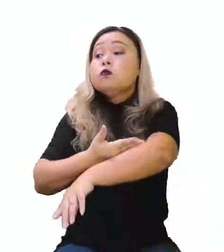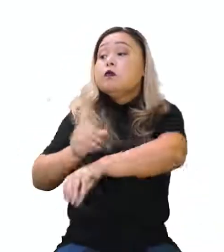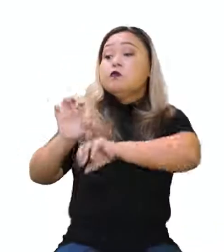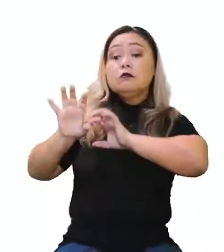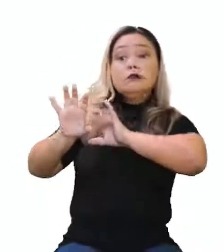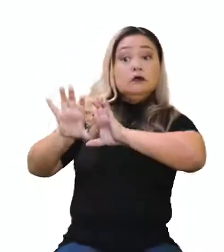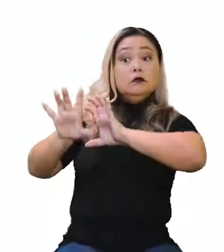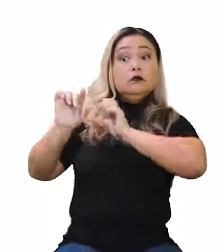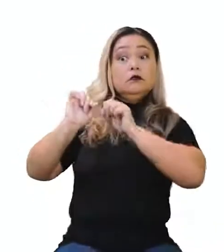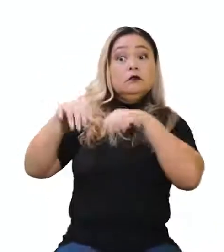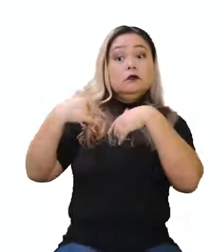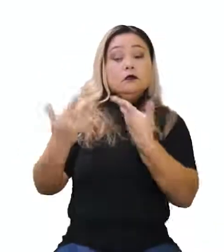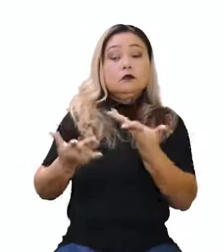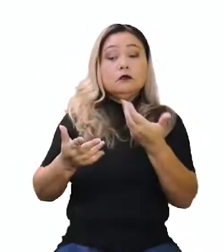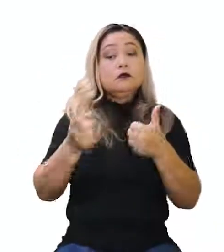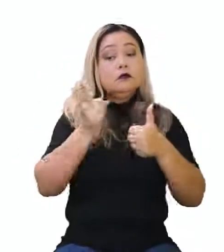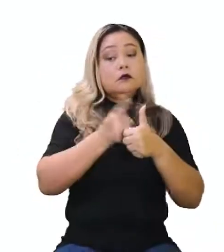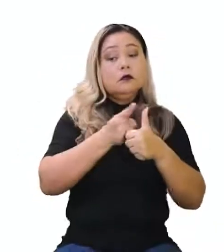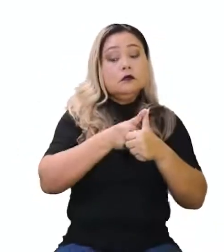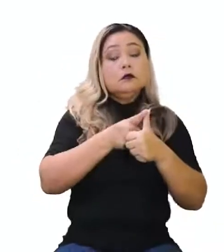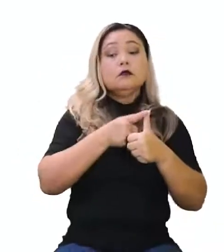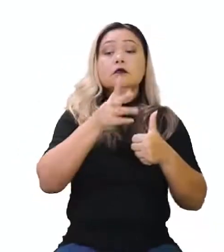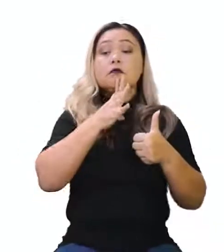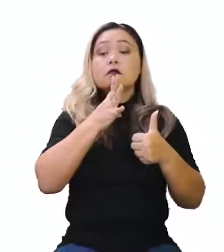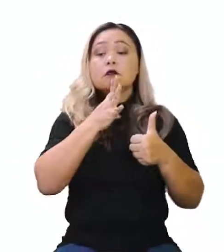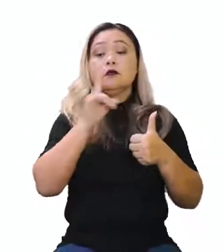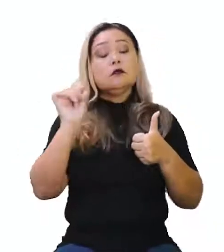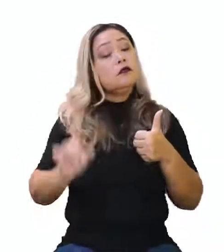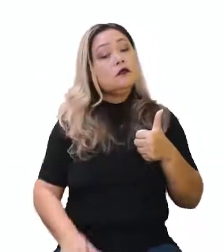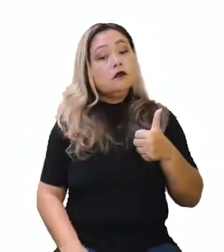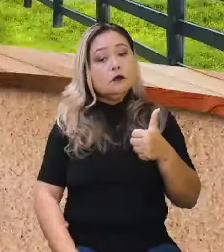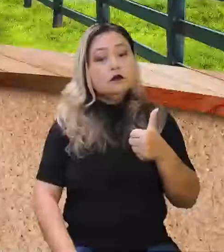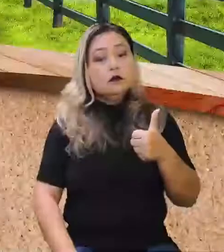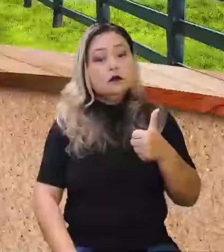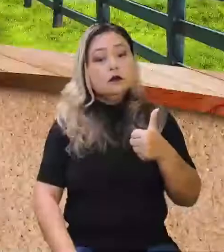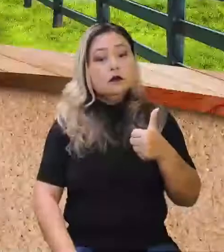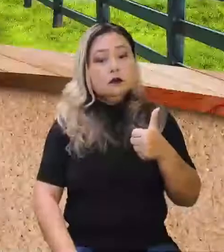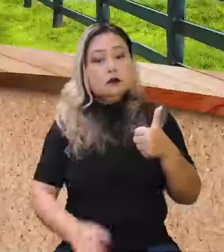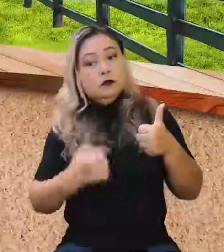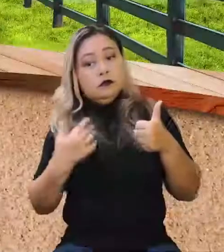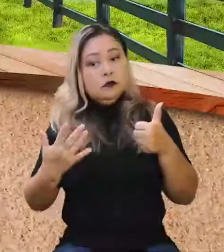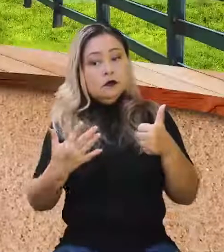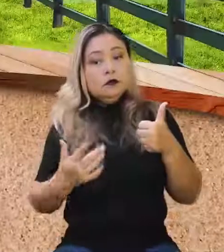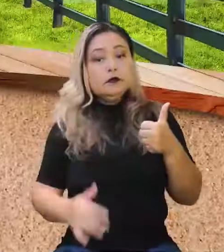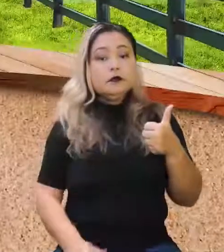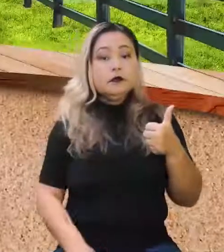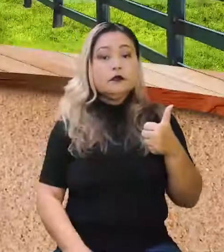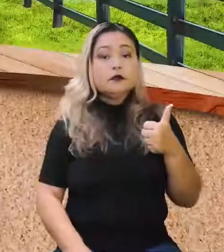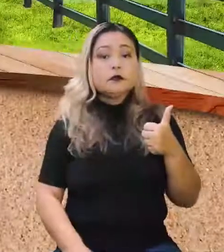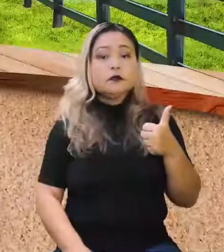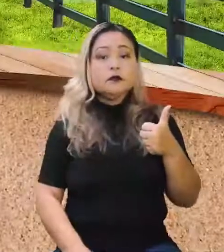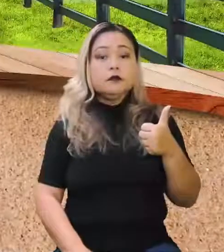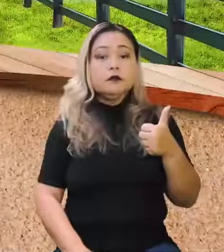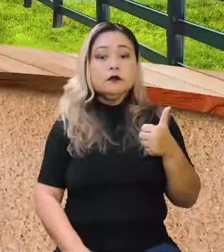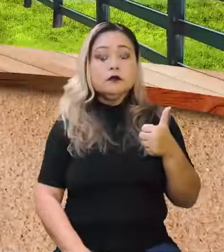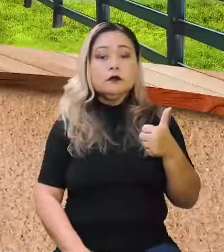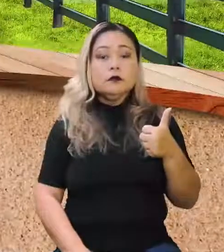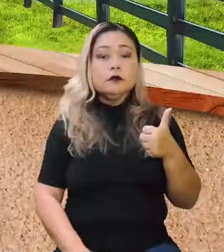animal. Conhecemos primeiro o hábito. Aqui para o tio. Tem que fazer essa relação aqui para